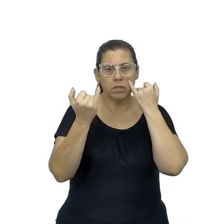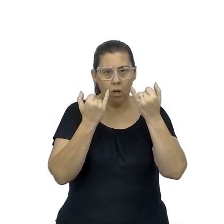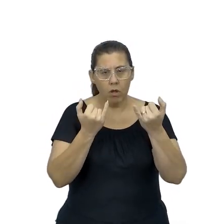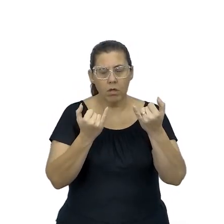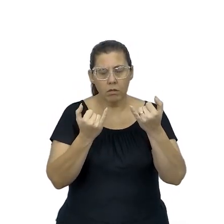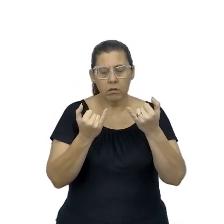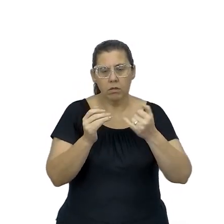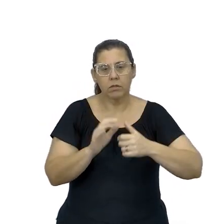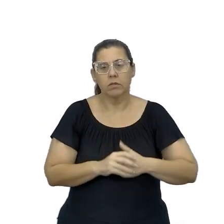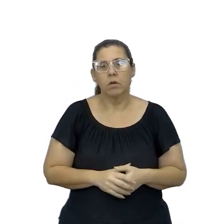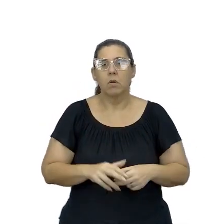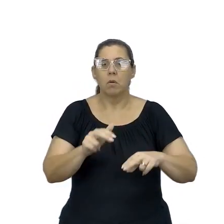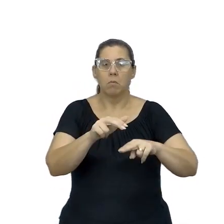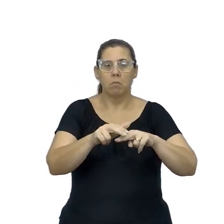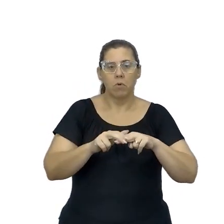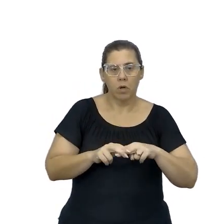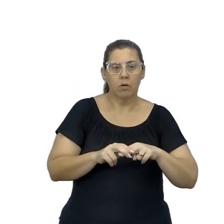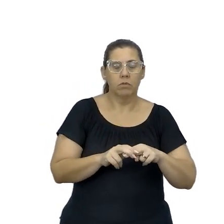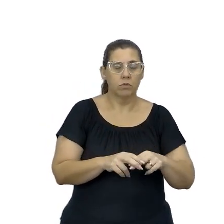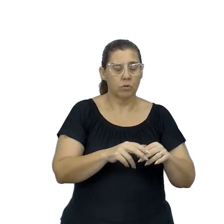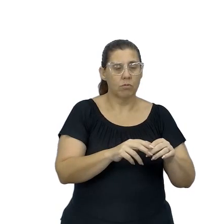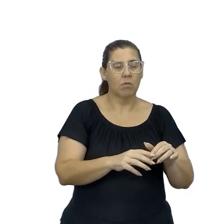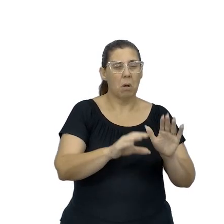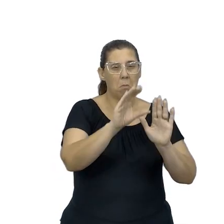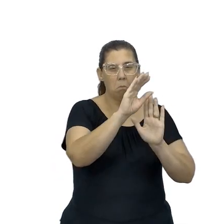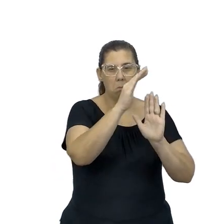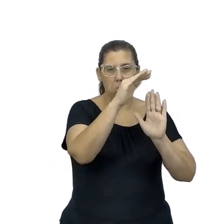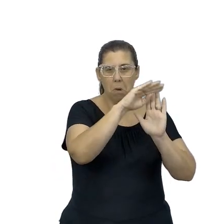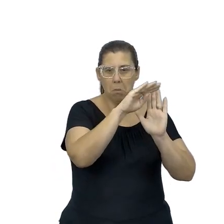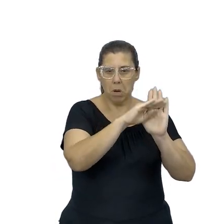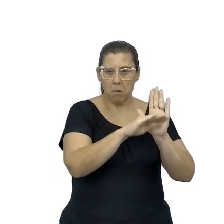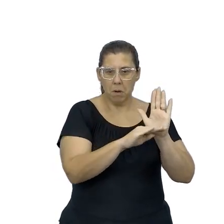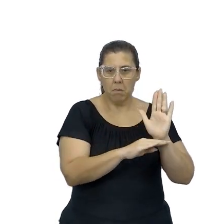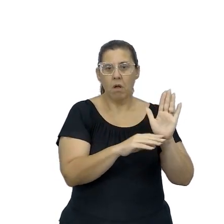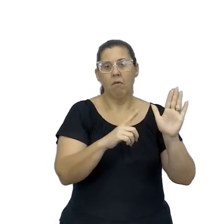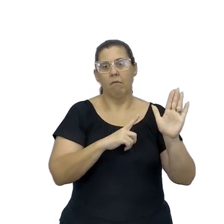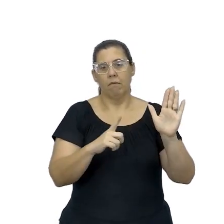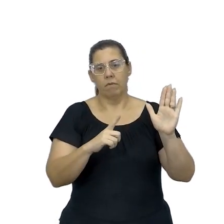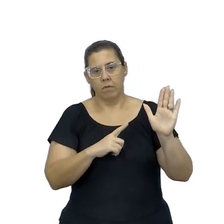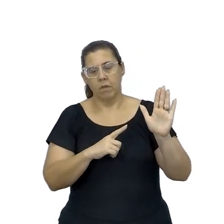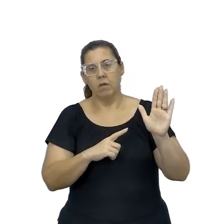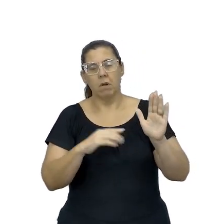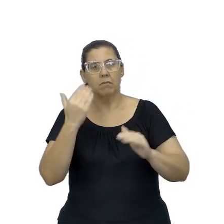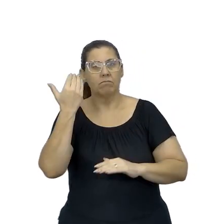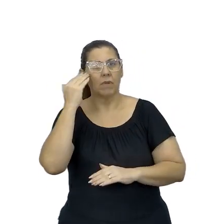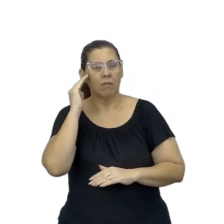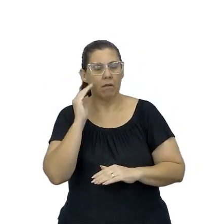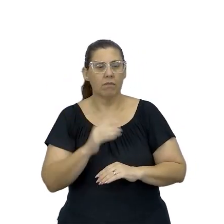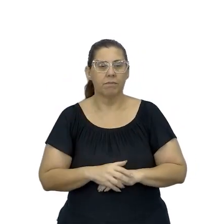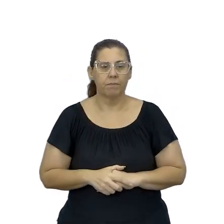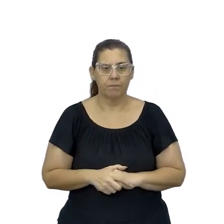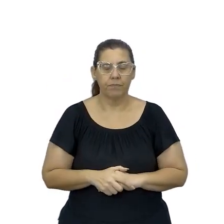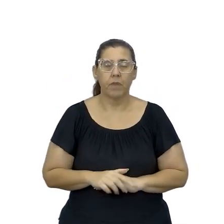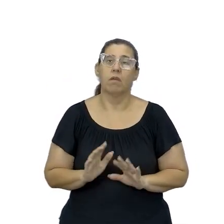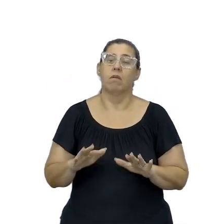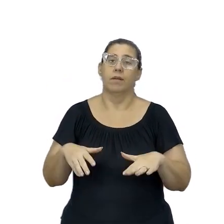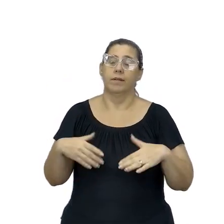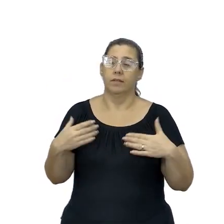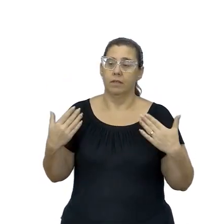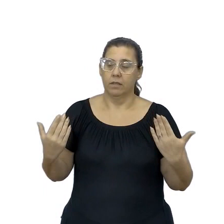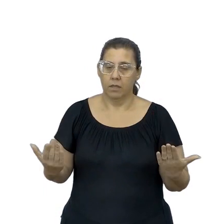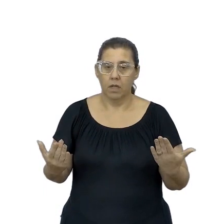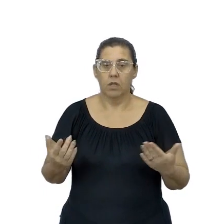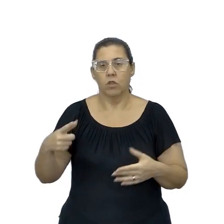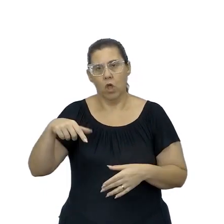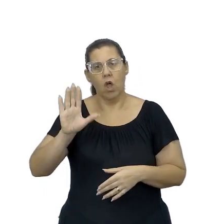entorno através de categorias das quais ele dispõe para compreendê-los. Então, né, olha só, a